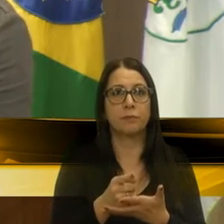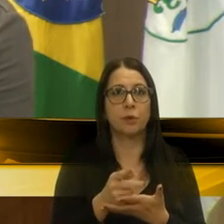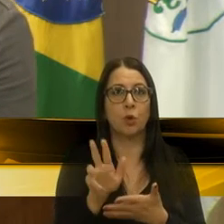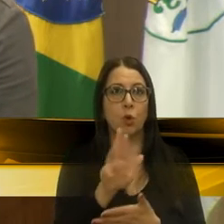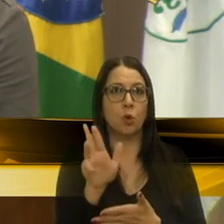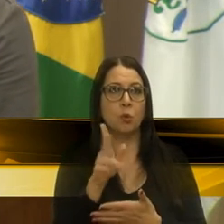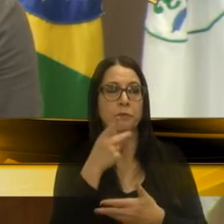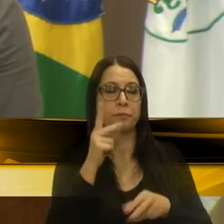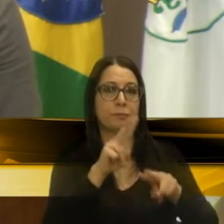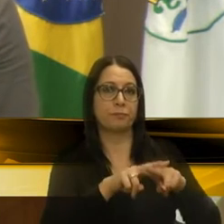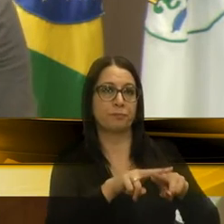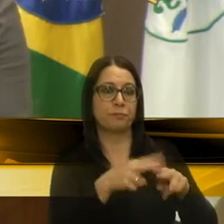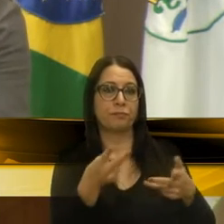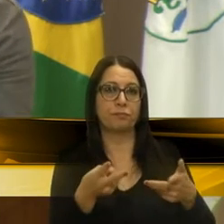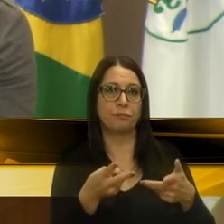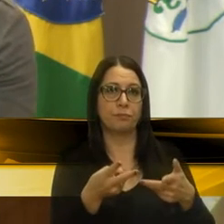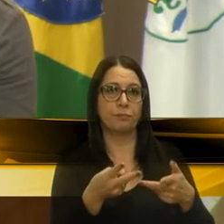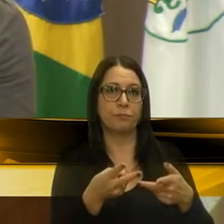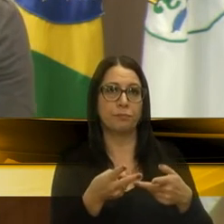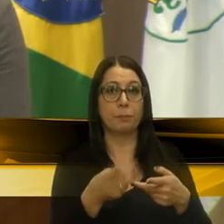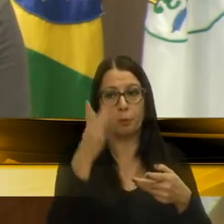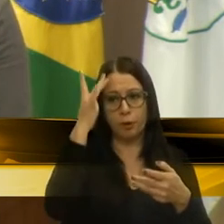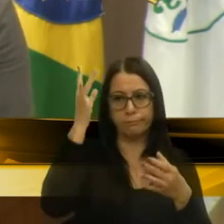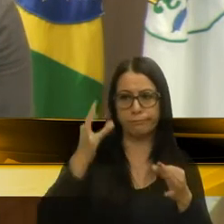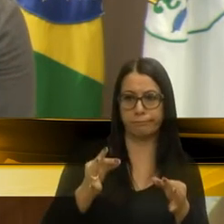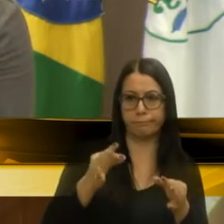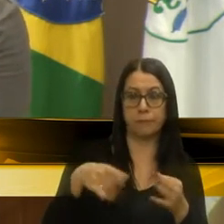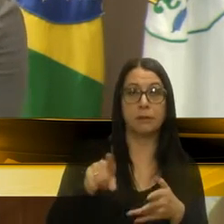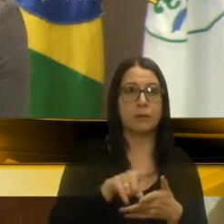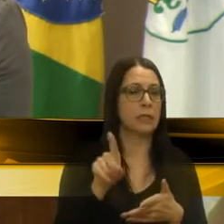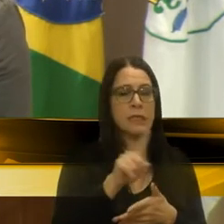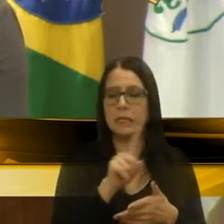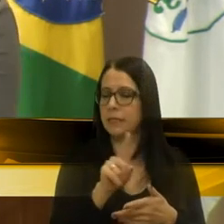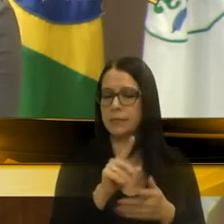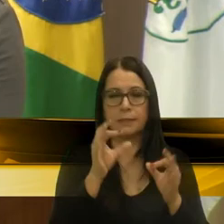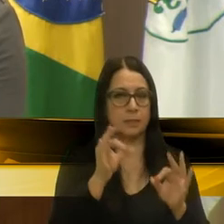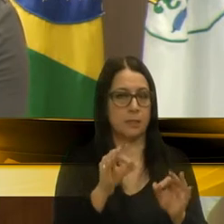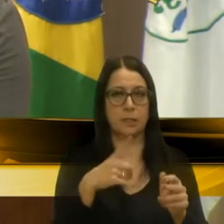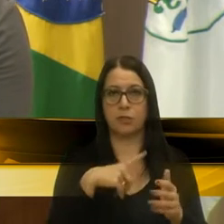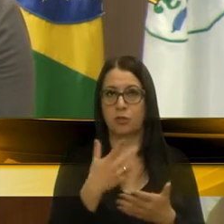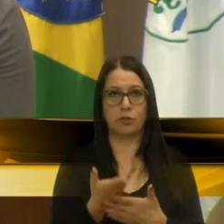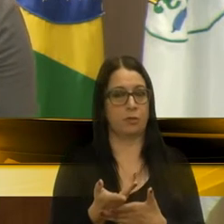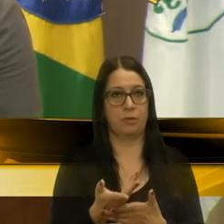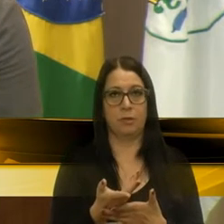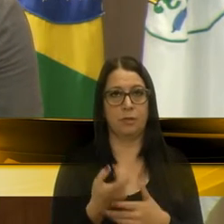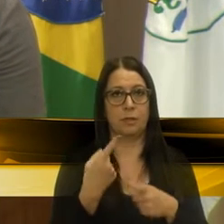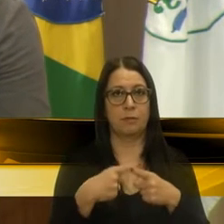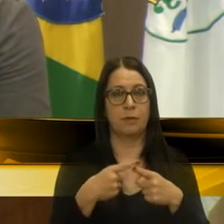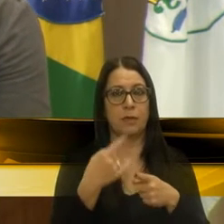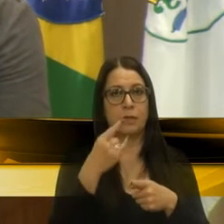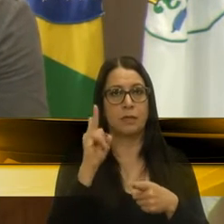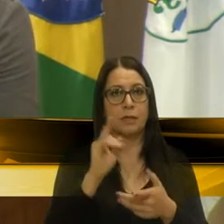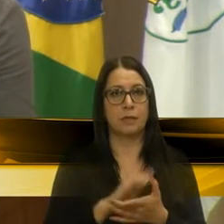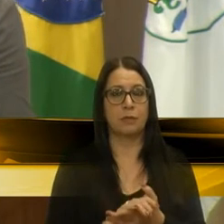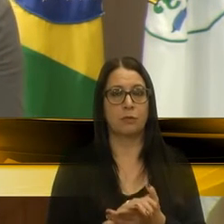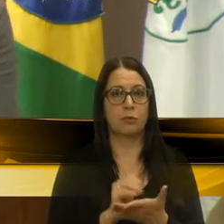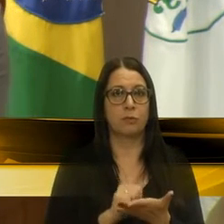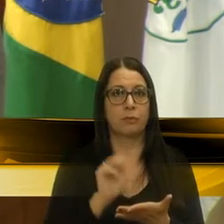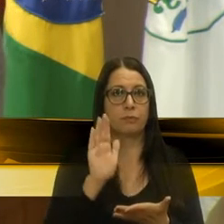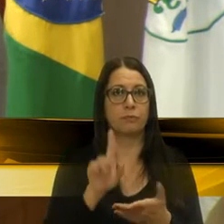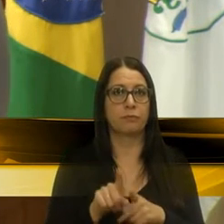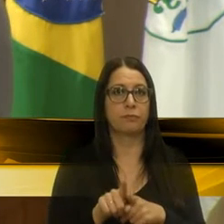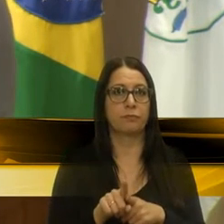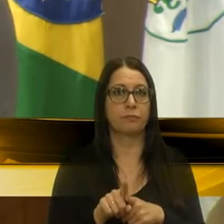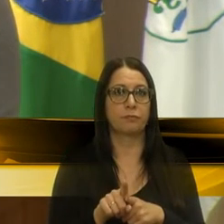preso por convicções. E ali a gente pode ver que nem convicções eles tinham, porque nas últimas,